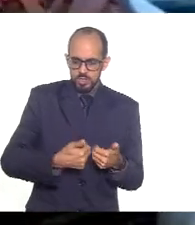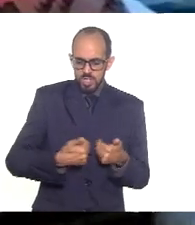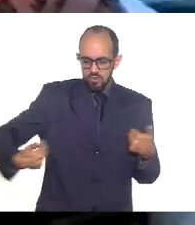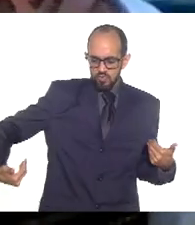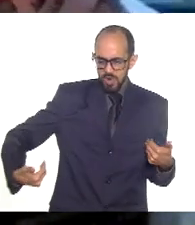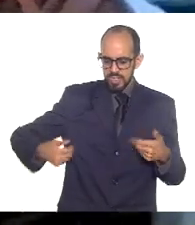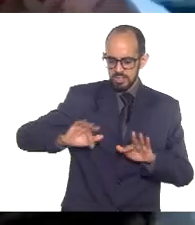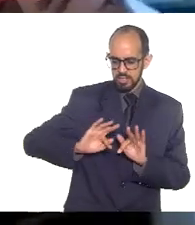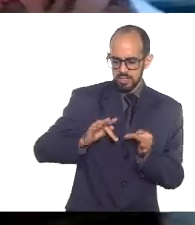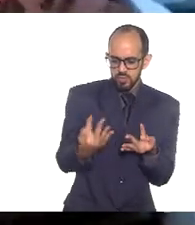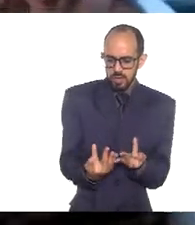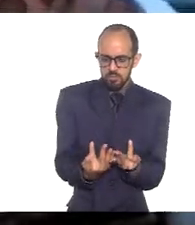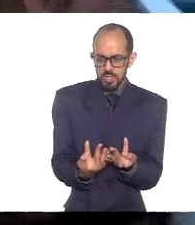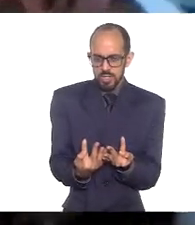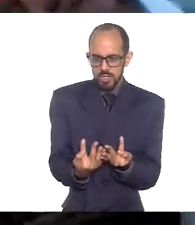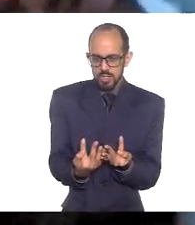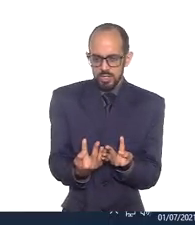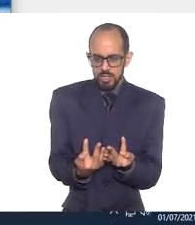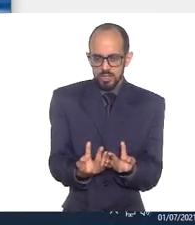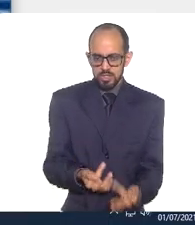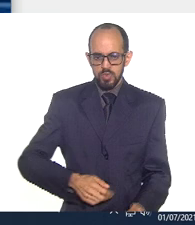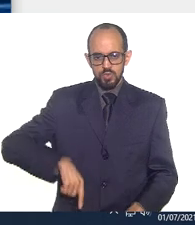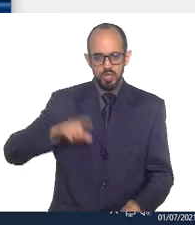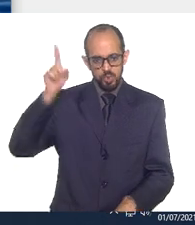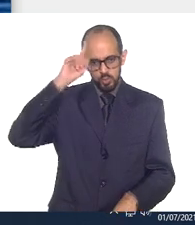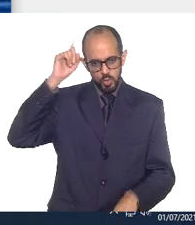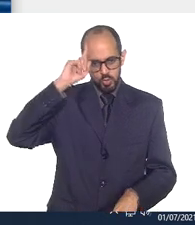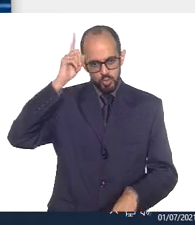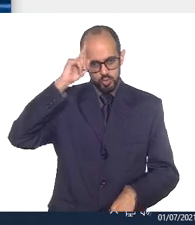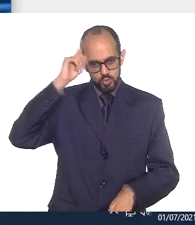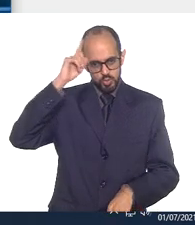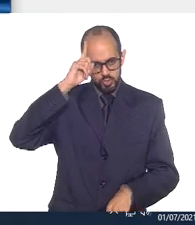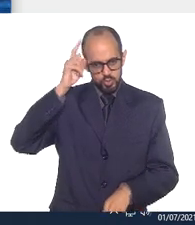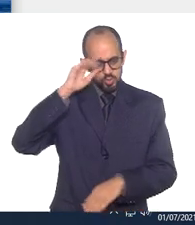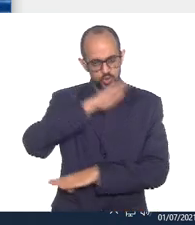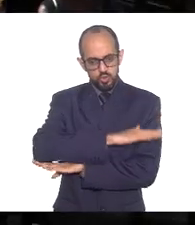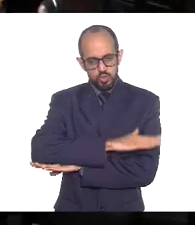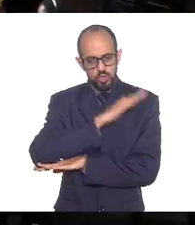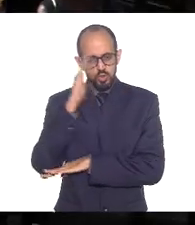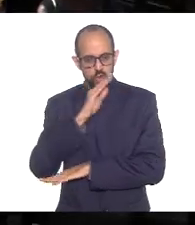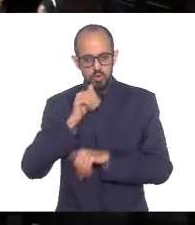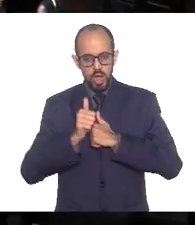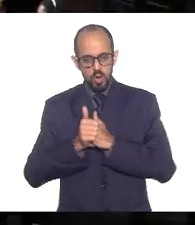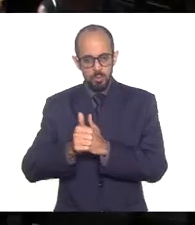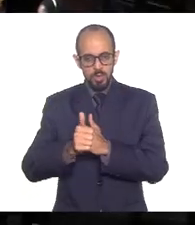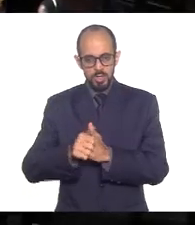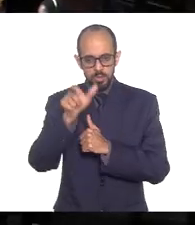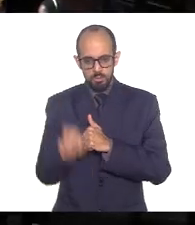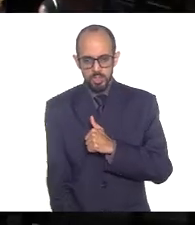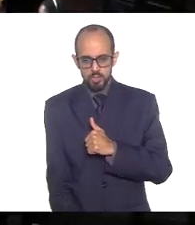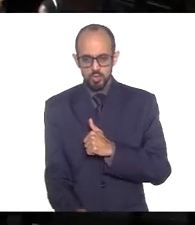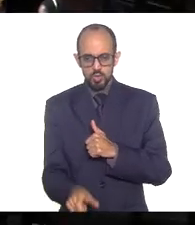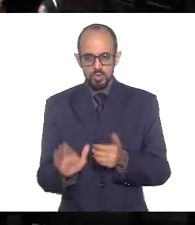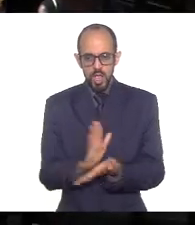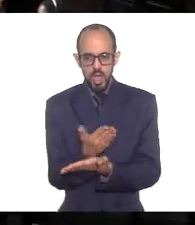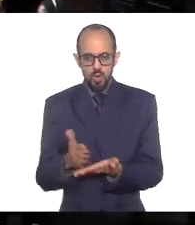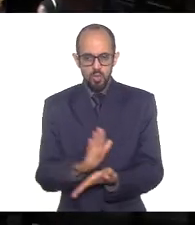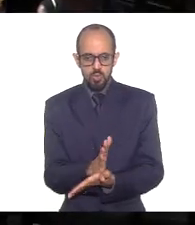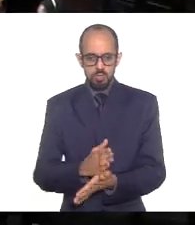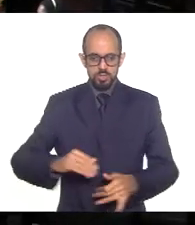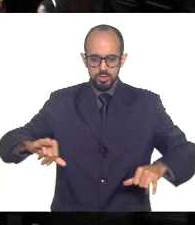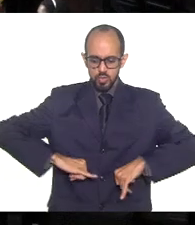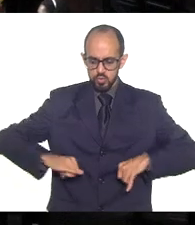afastam das famílias e ficam noite dia acompanhando pessoal mas alto metabolizando